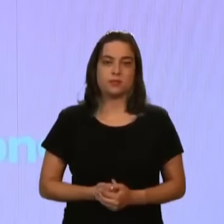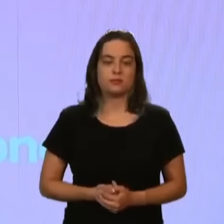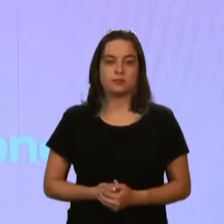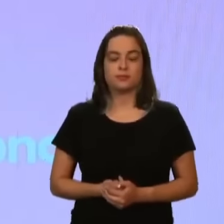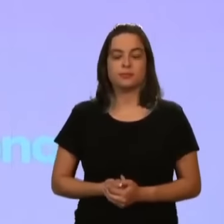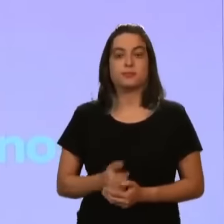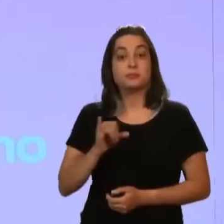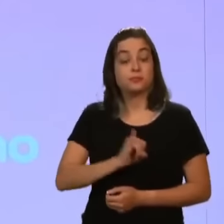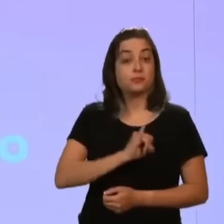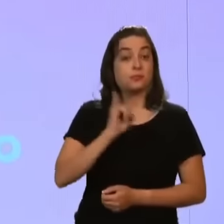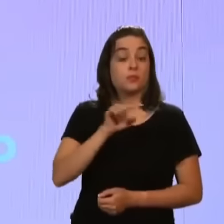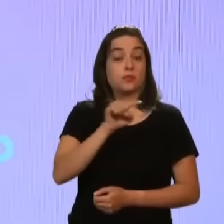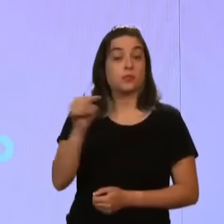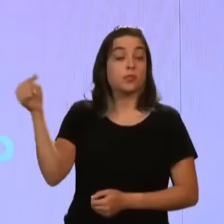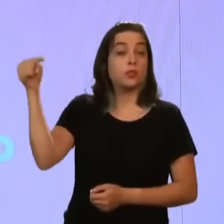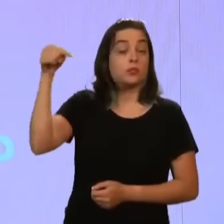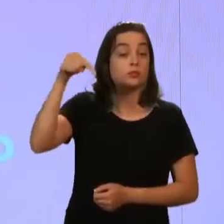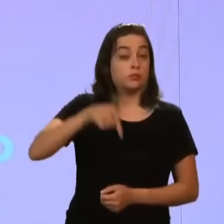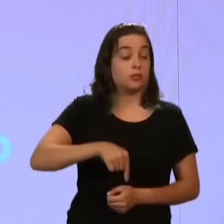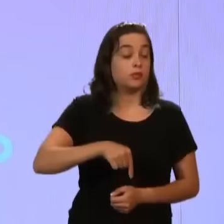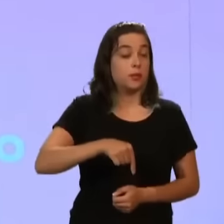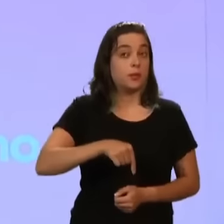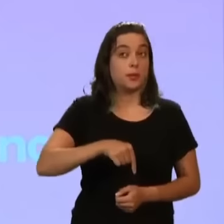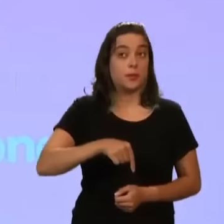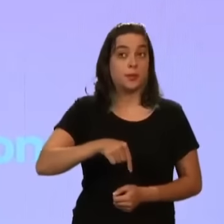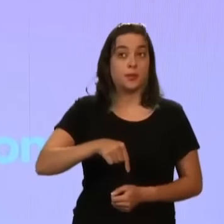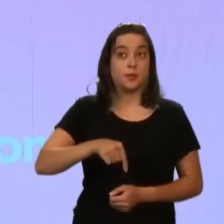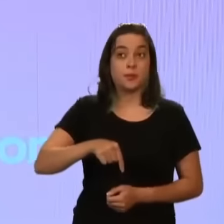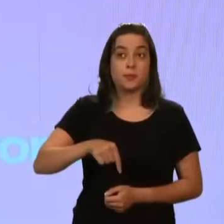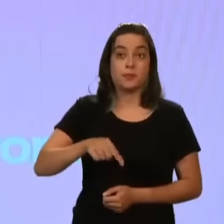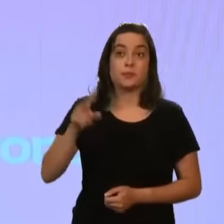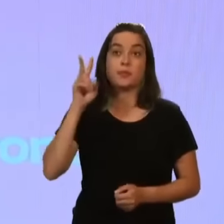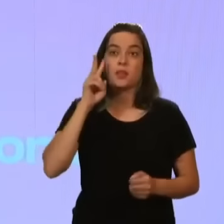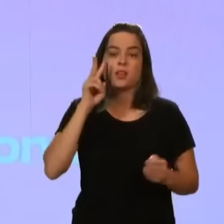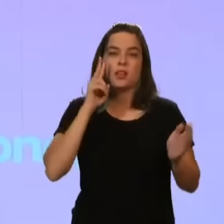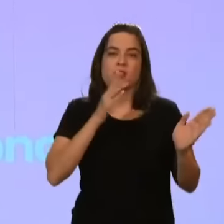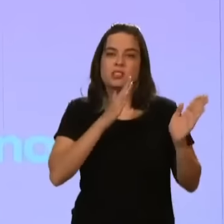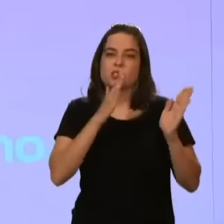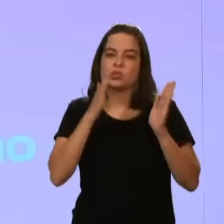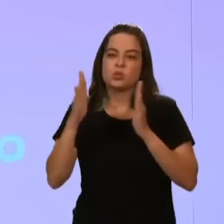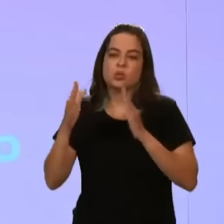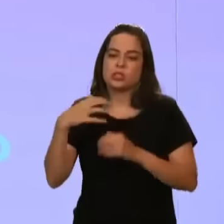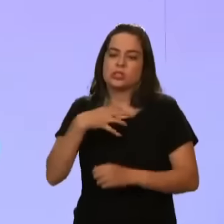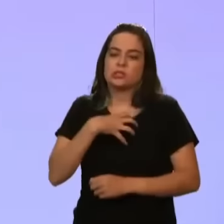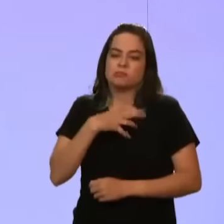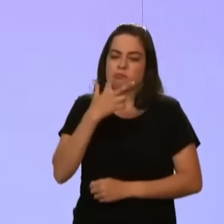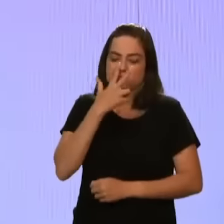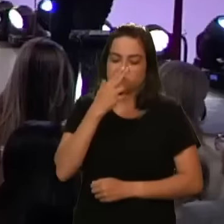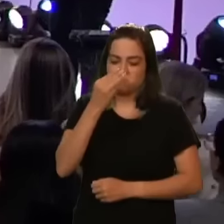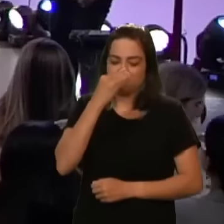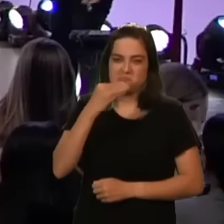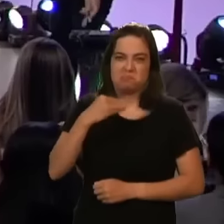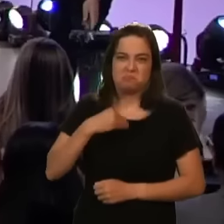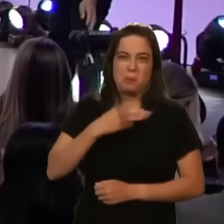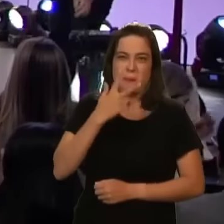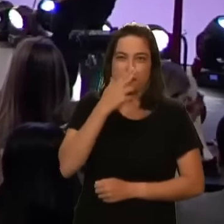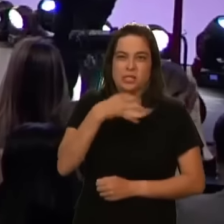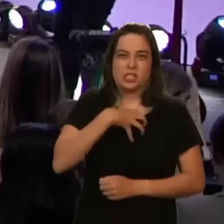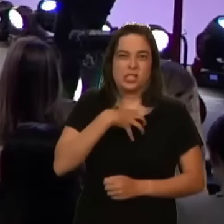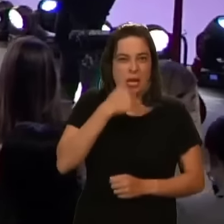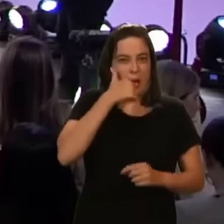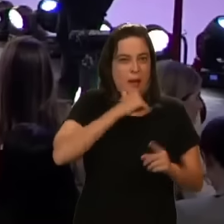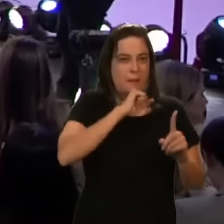E se você chegou aqui com uma história de rejeição desde o ventre da